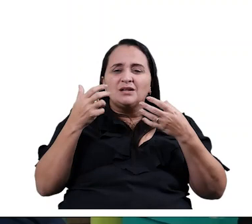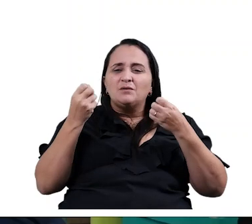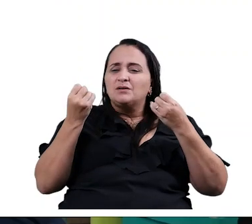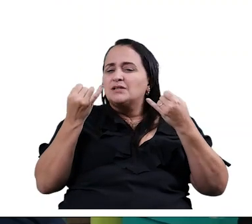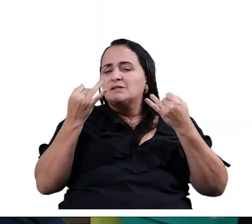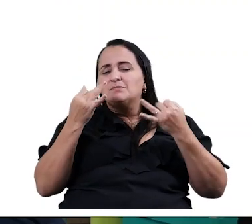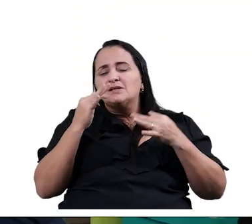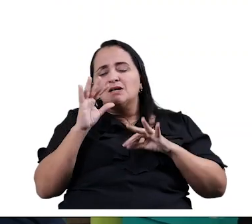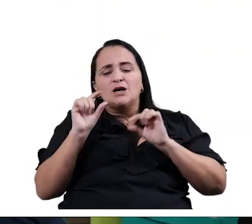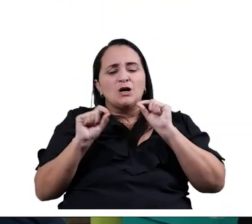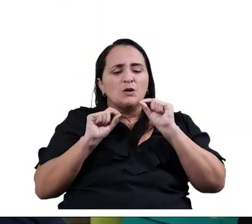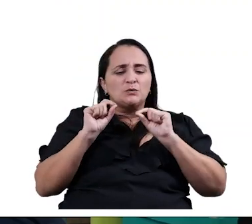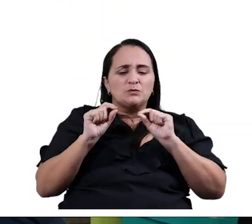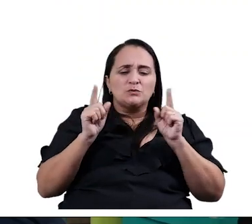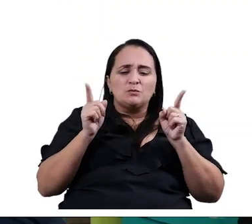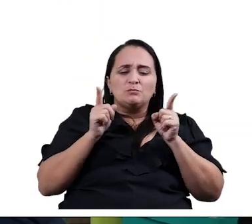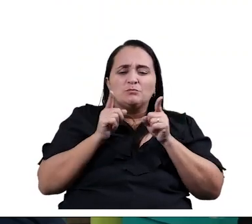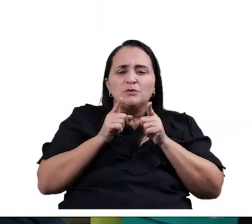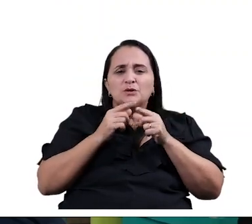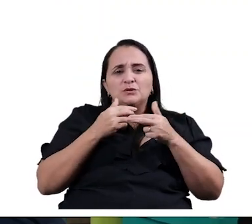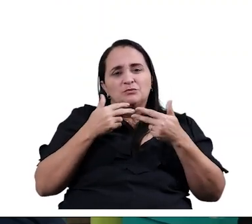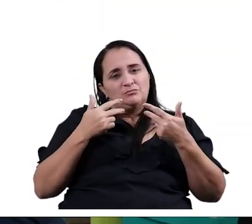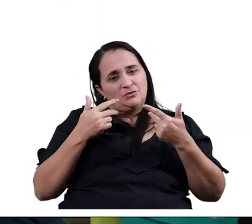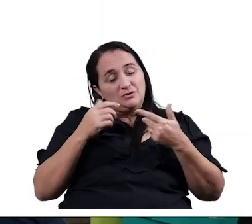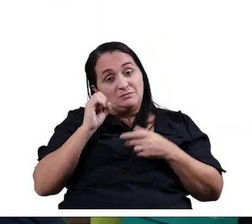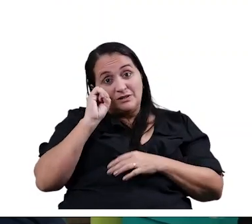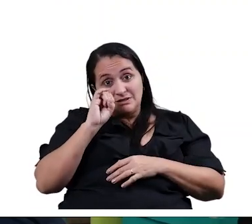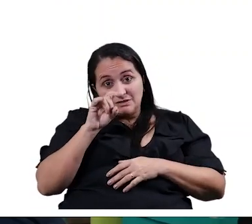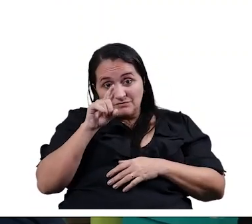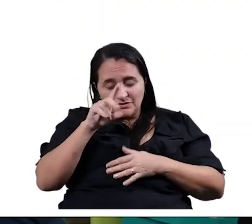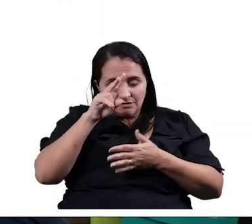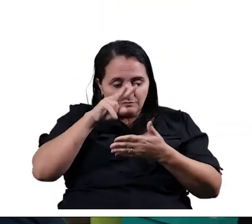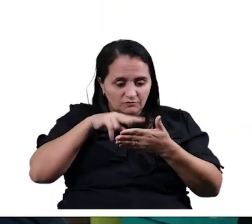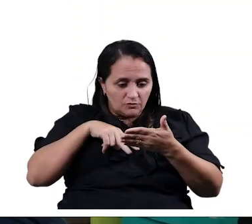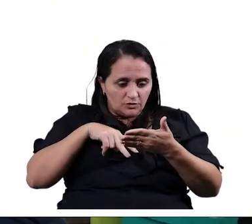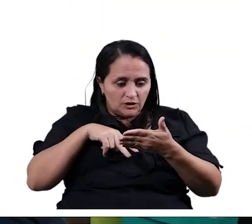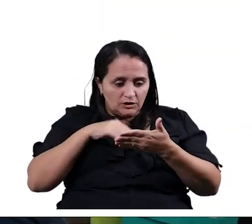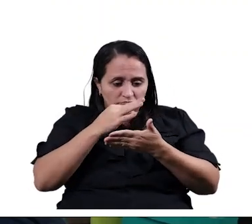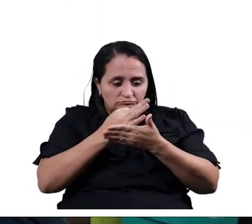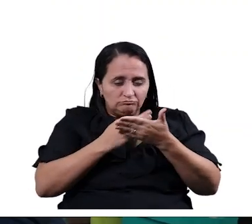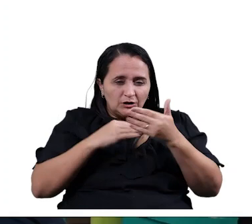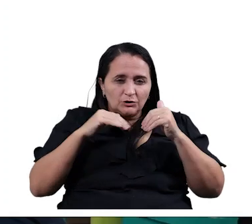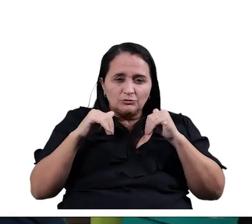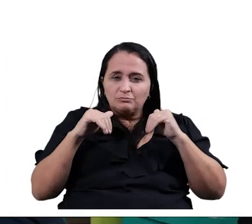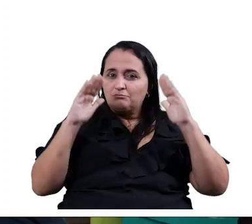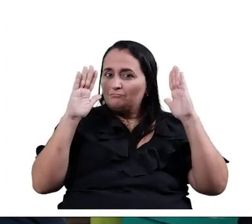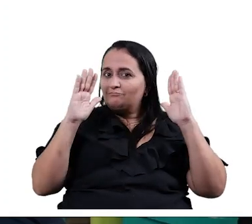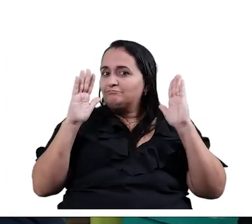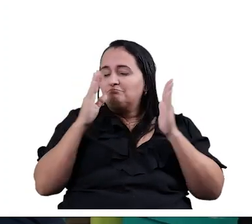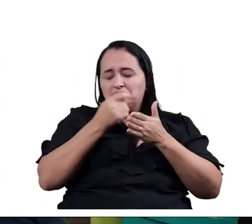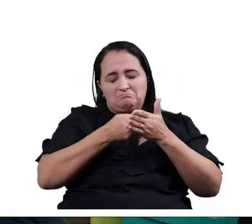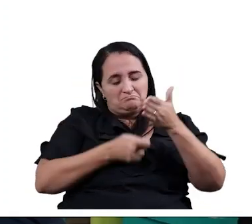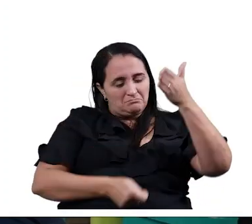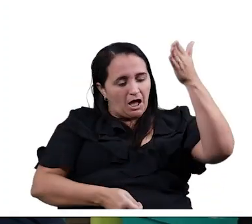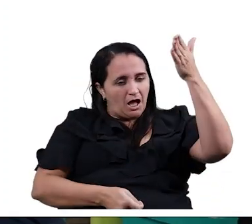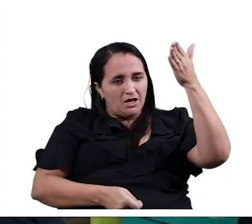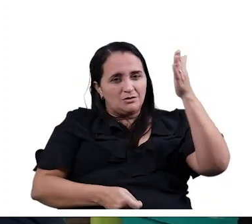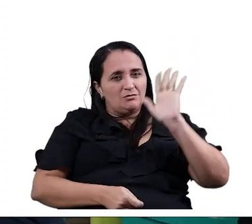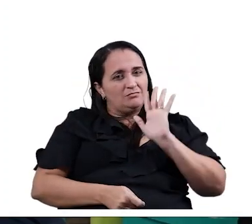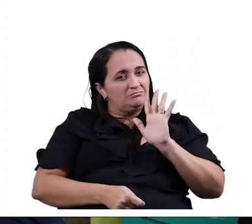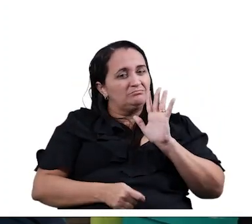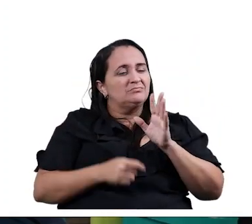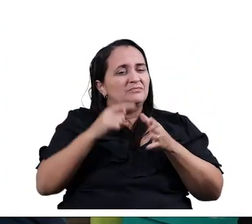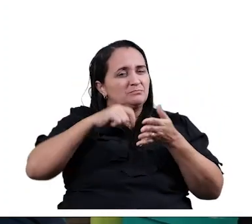mini biografia, né? Mas se você for ler um texto maior, com certeza vai trazer muitos